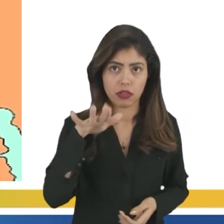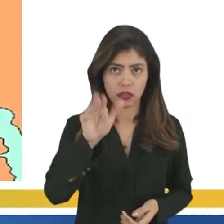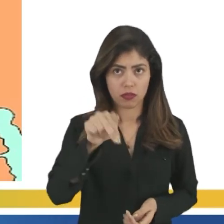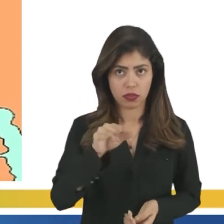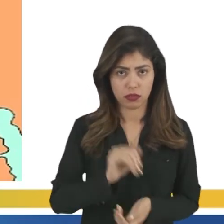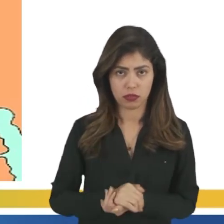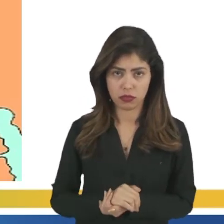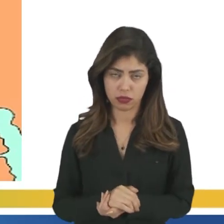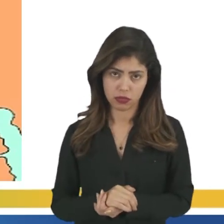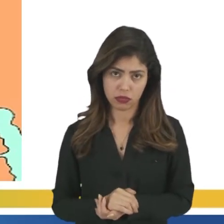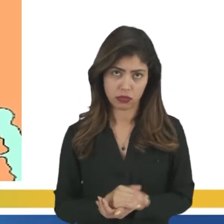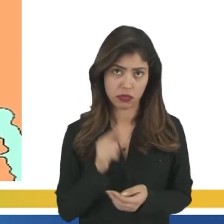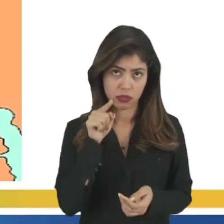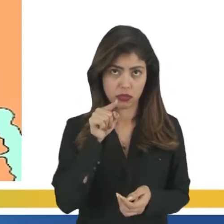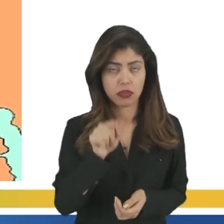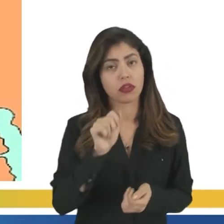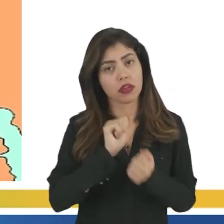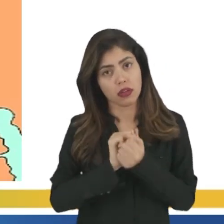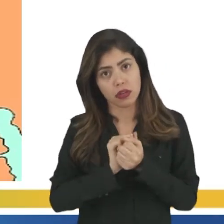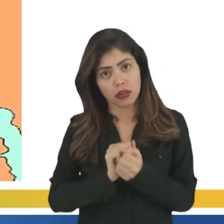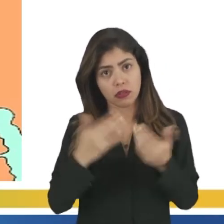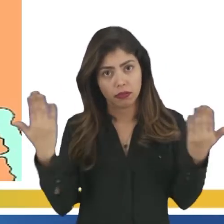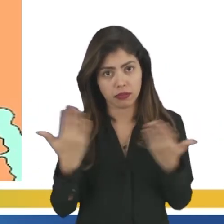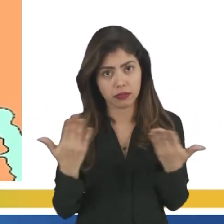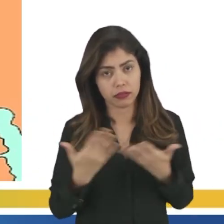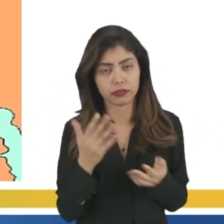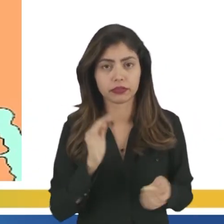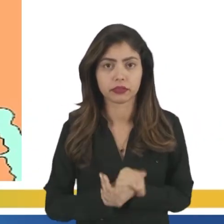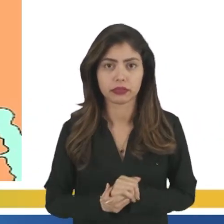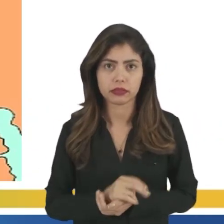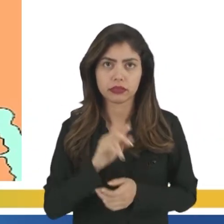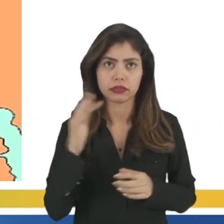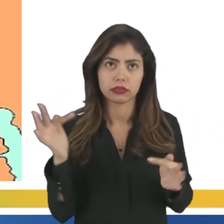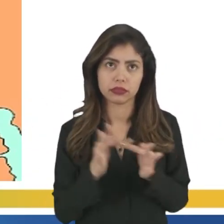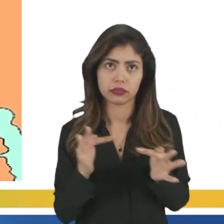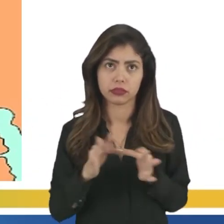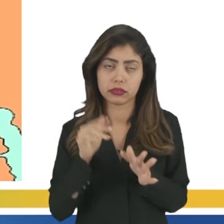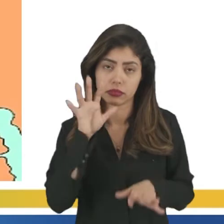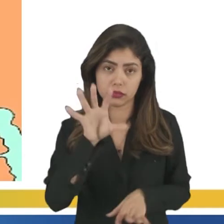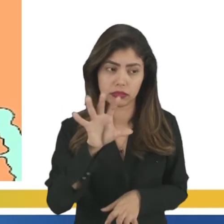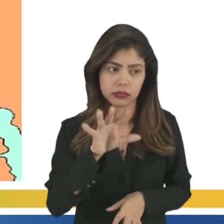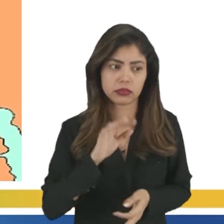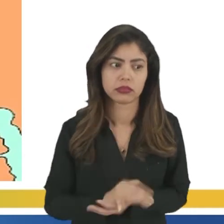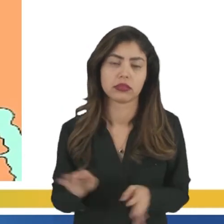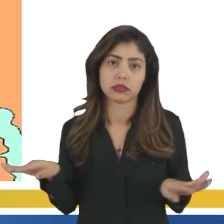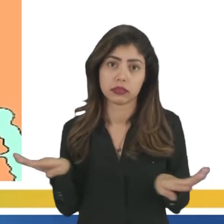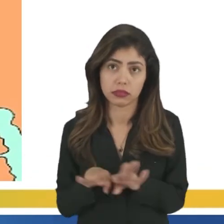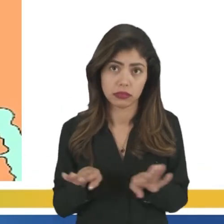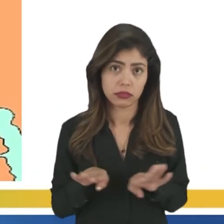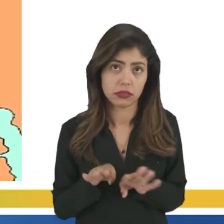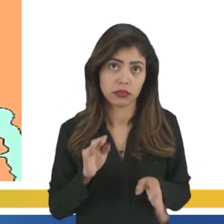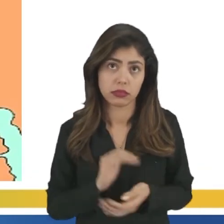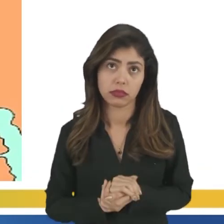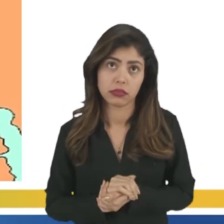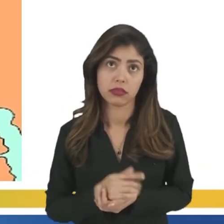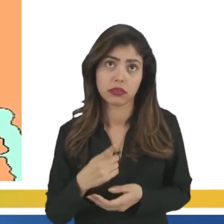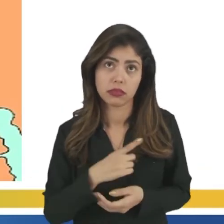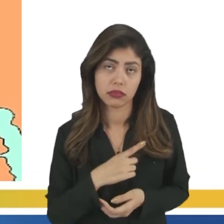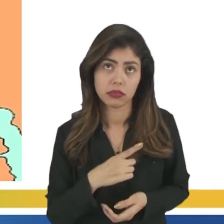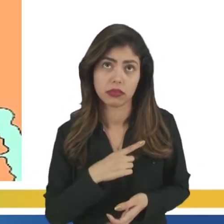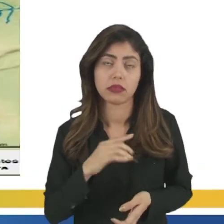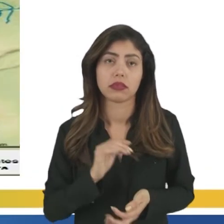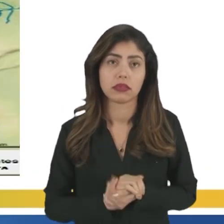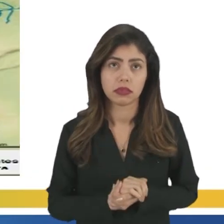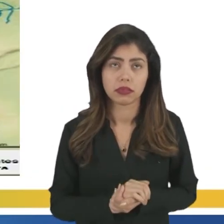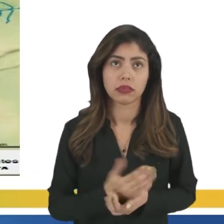Então, compõe essa região aí, tá, da Fenícia, tá? Que hoje os fenícios são eles, os libaneses, certo? Que também são, né, ávidos comerciantes,